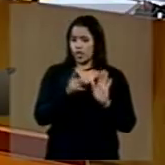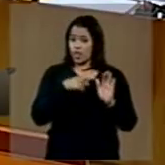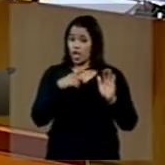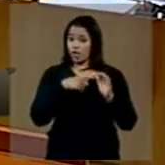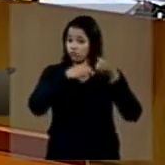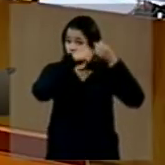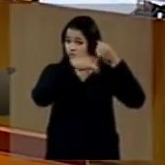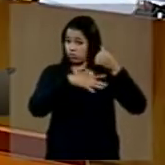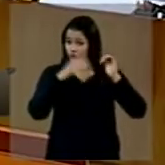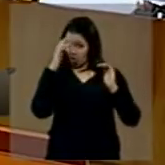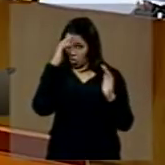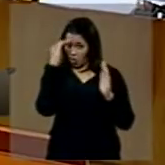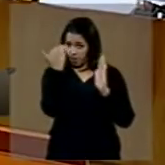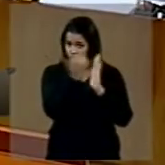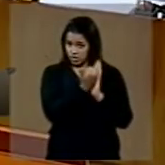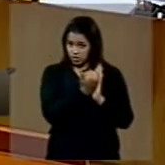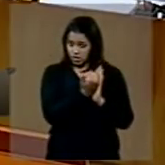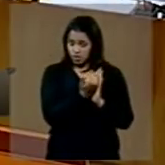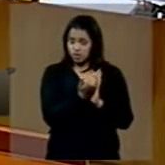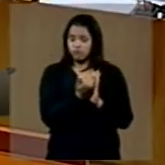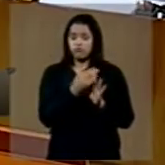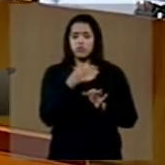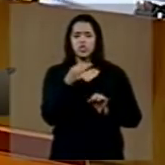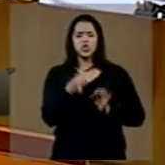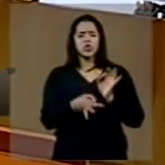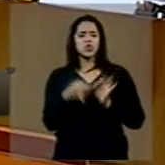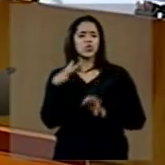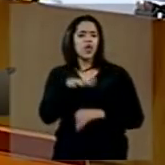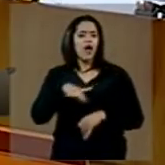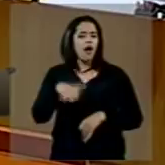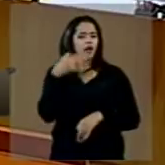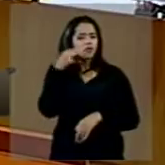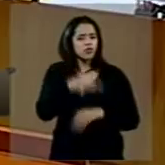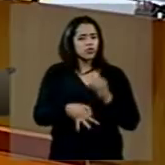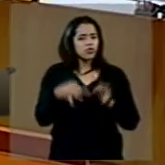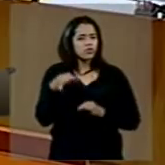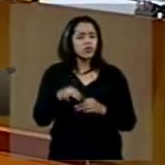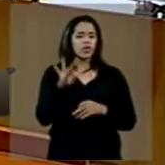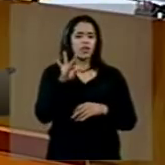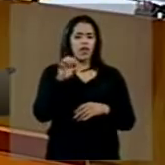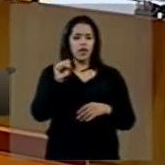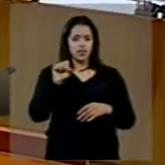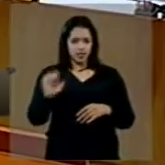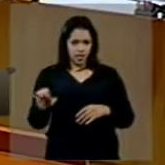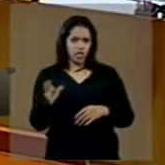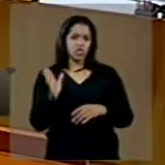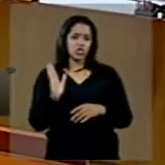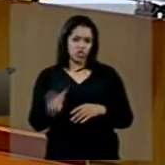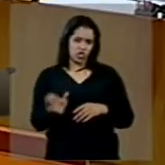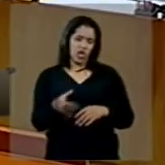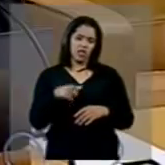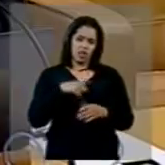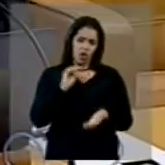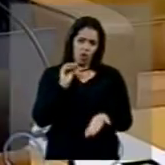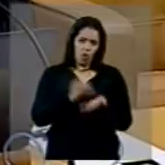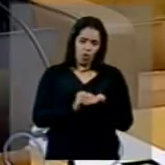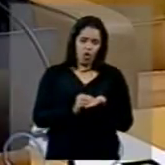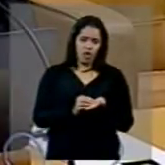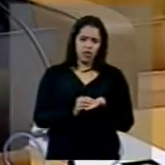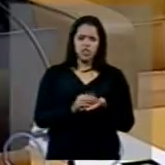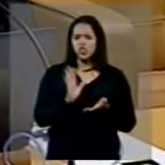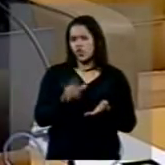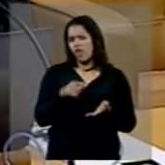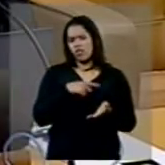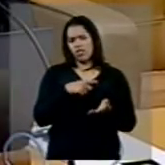hierarquia da jurisprudência dos tribunais superiores, uma vez já sumulados, fixados. Mas ela já tem um